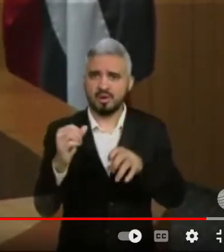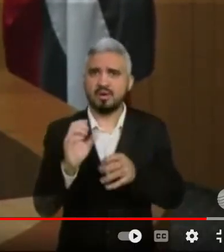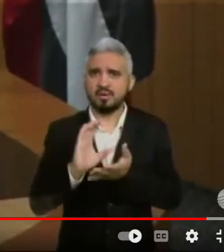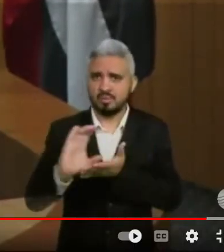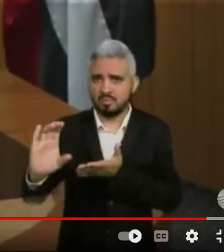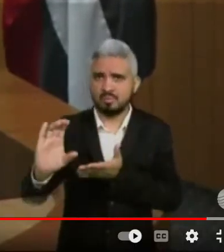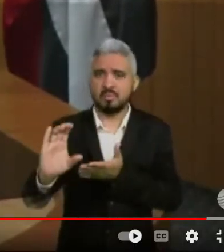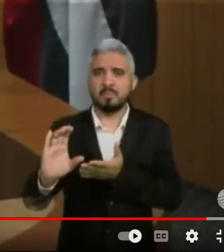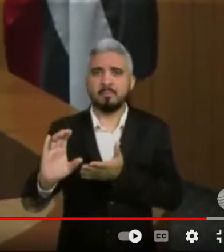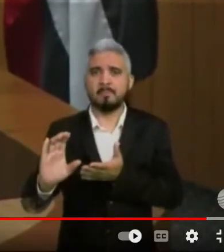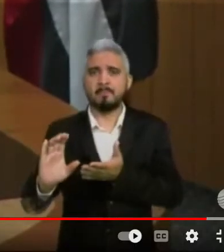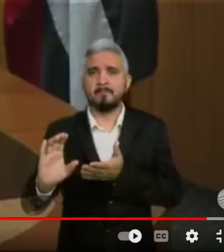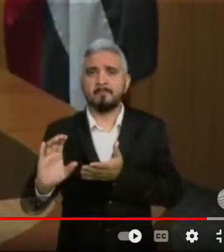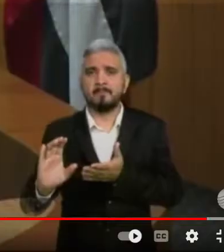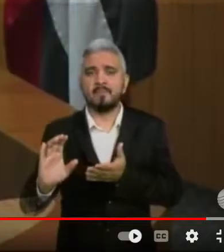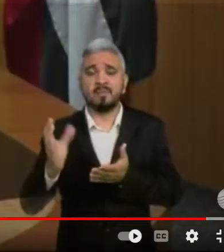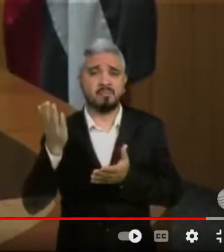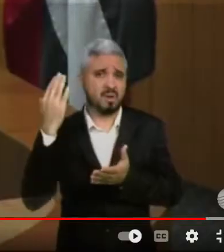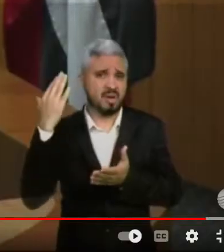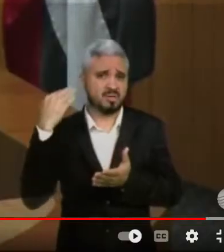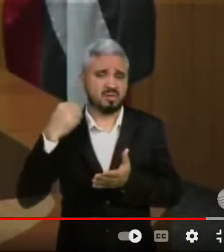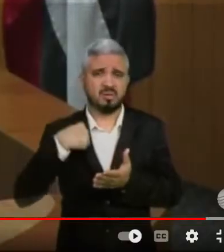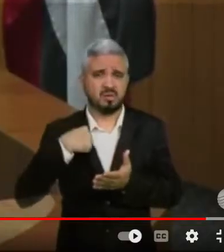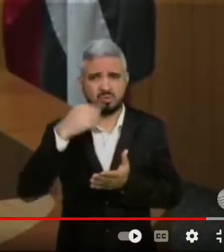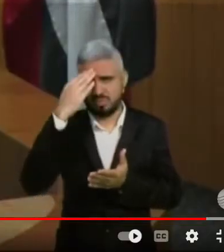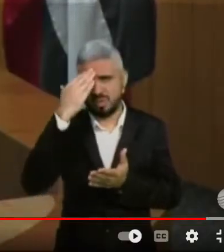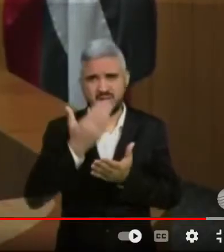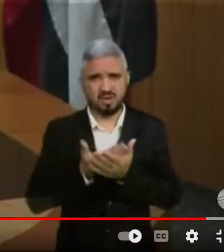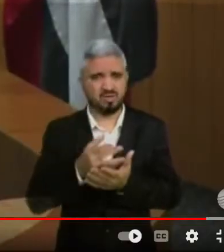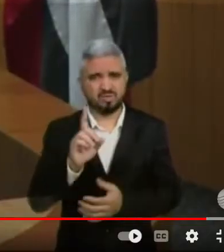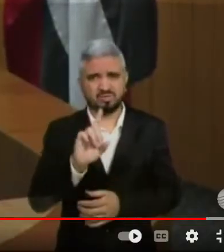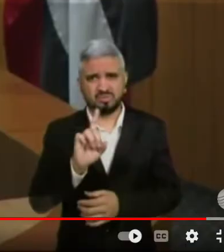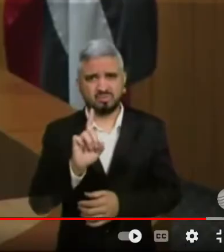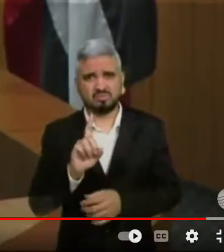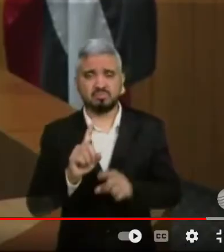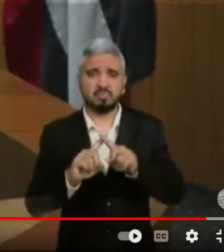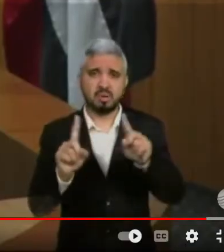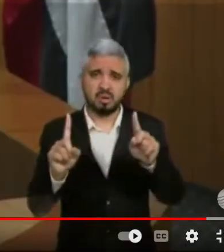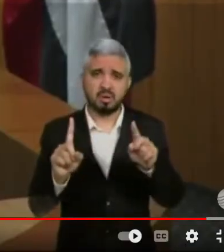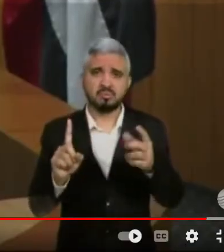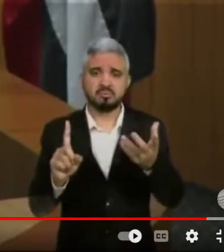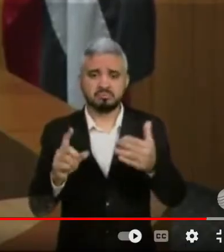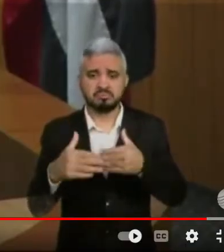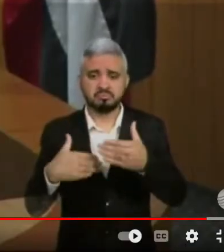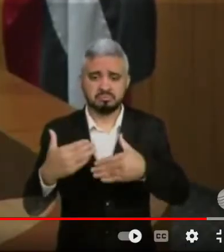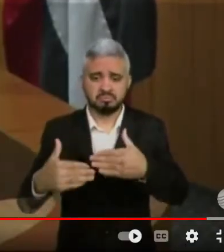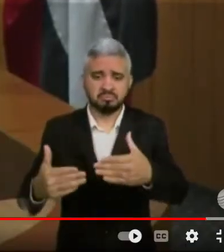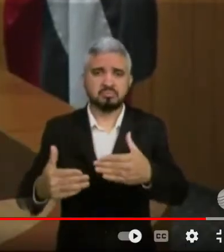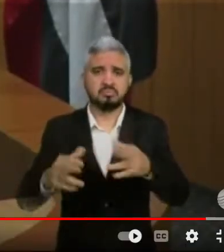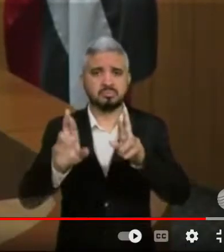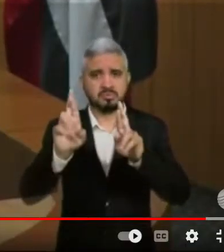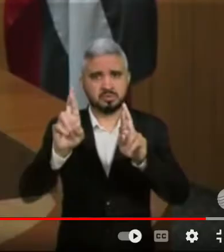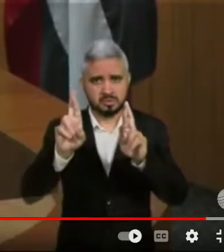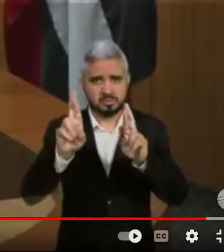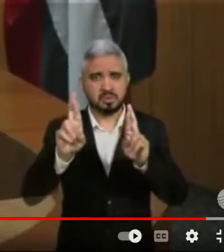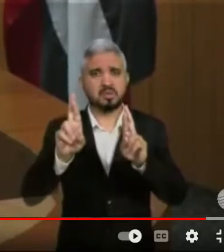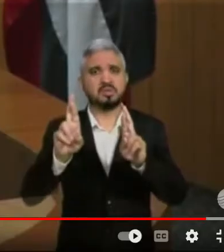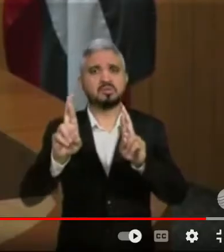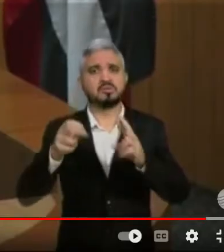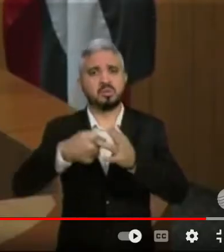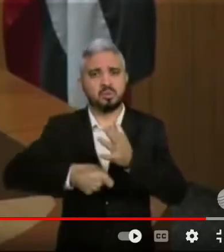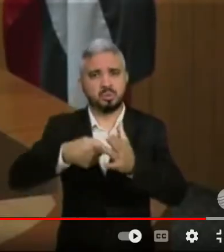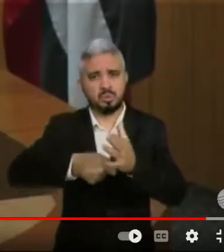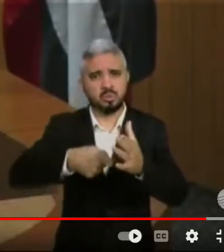promessa. E eu não acreditei muito que isso iria acontecer, mas a esperança nossa, a gente tem que estar sempre lutando, né,